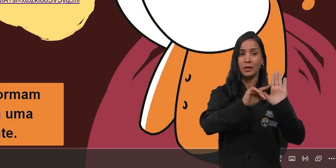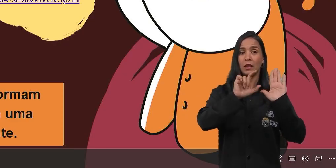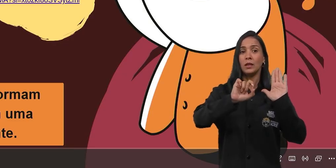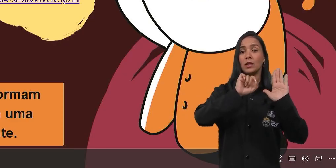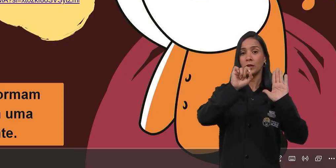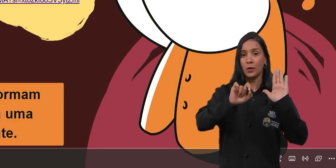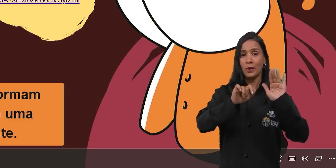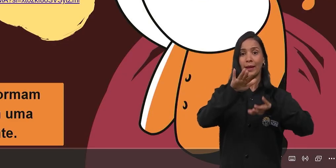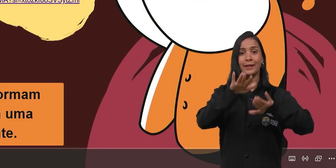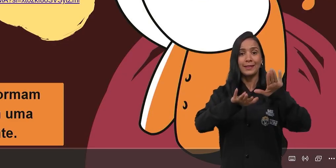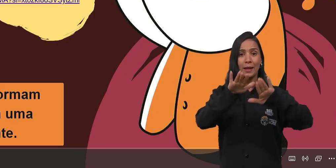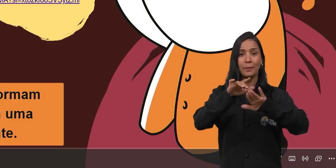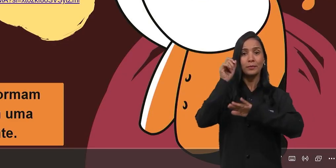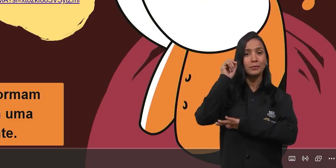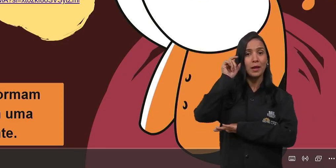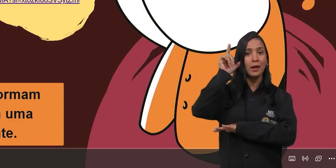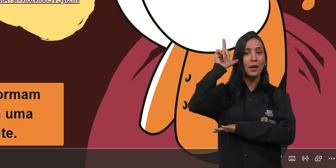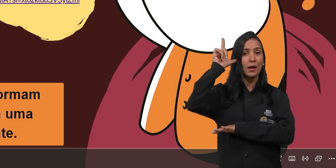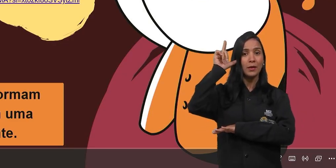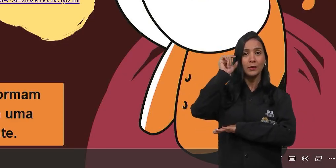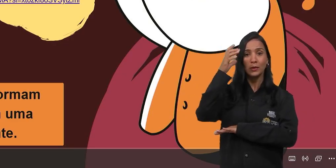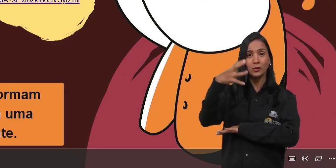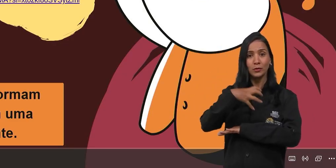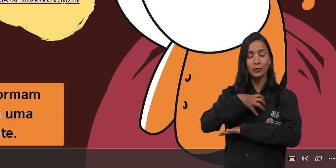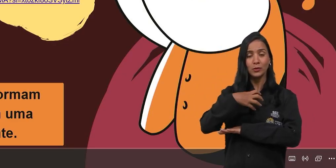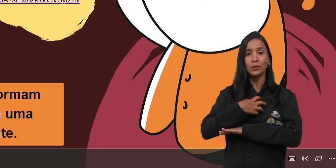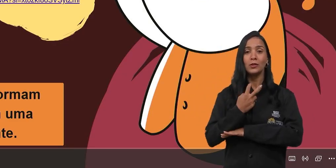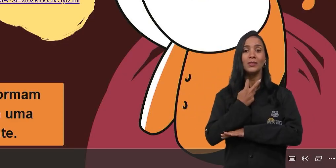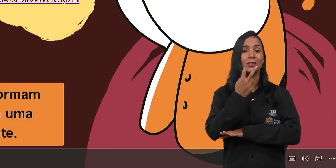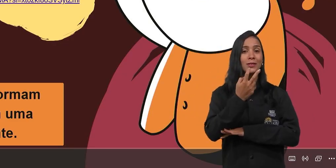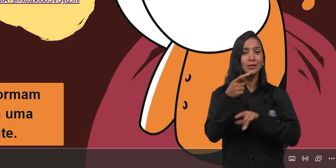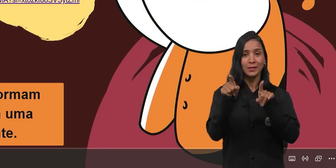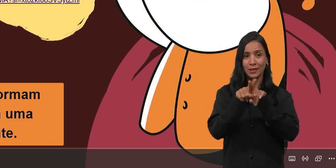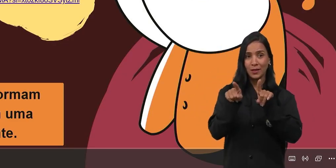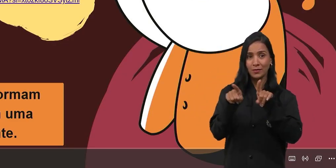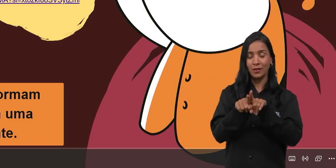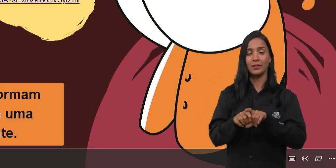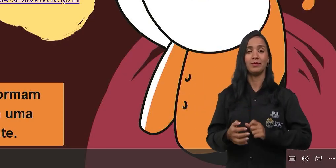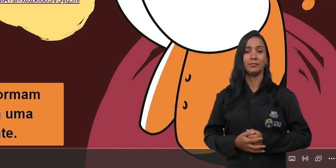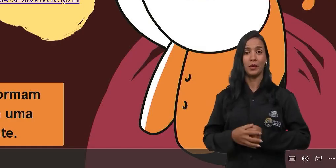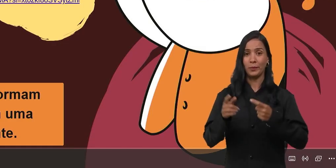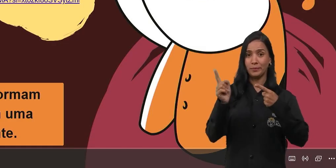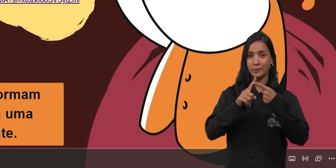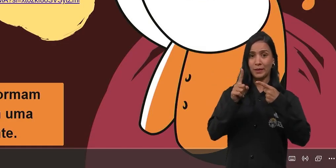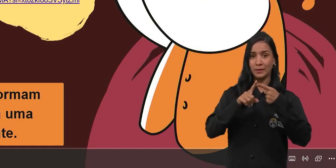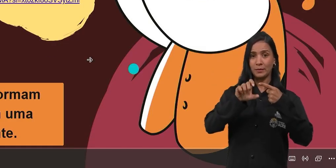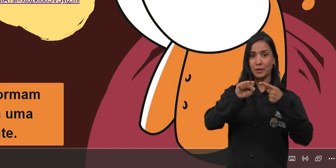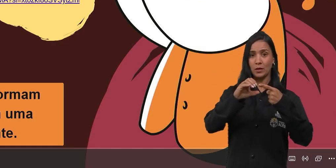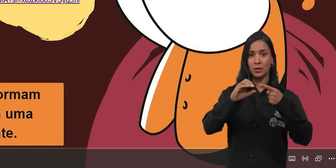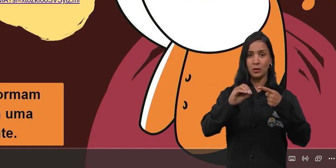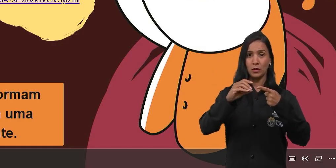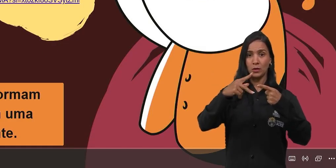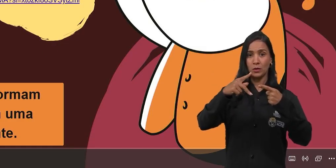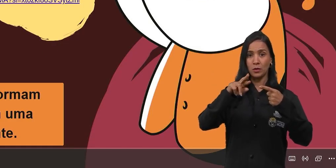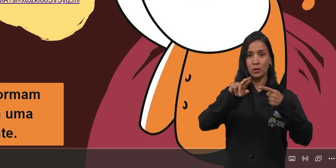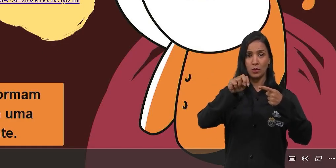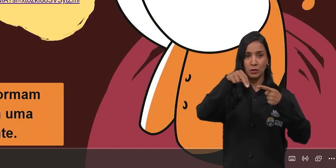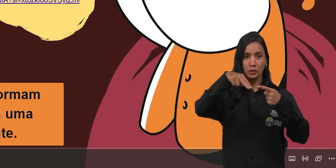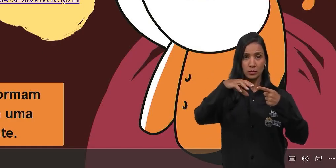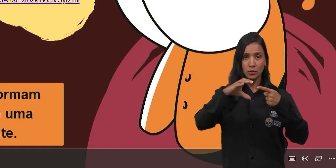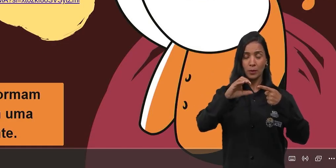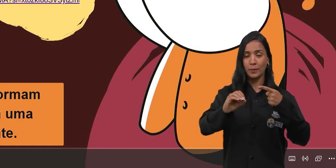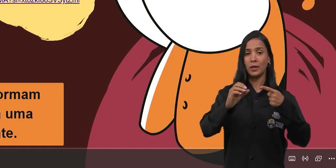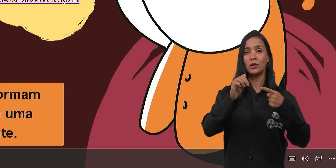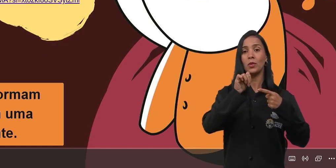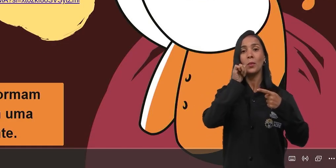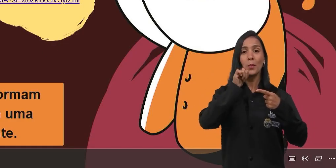diferentes alturas. Os principais são o soprano, que são as vozes femininas e